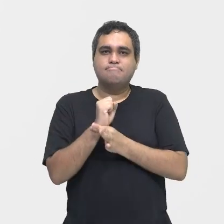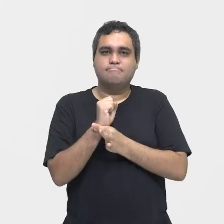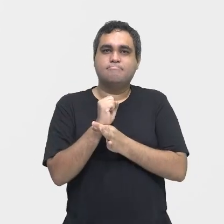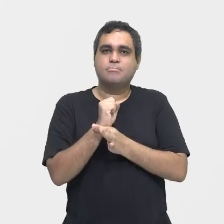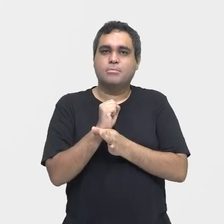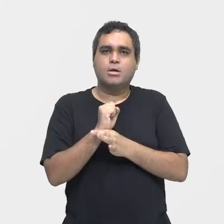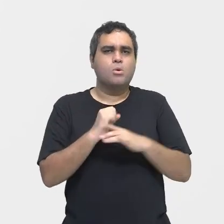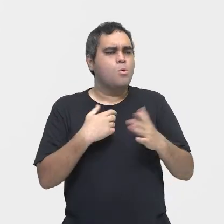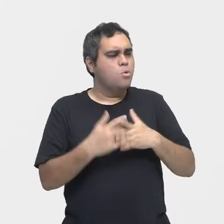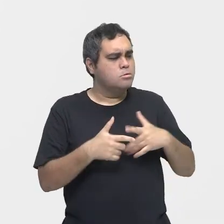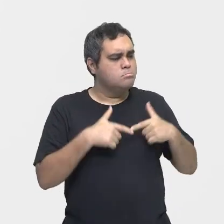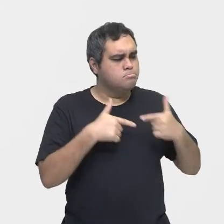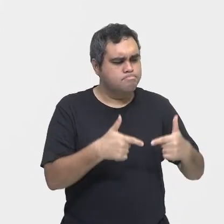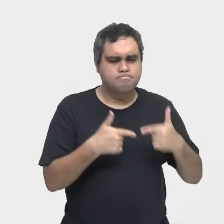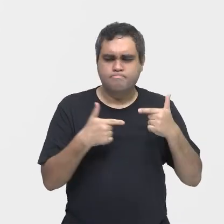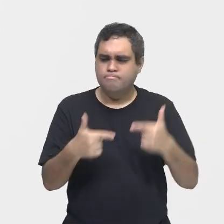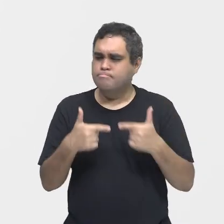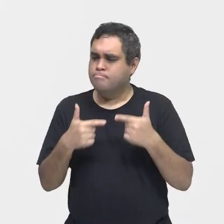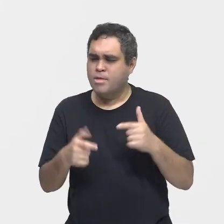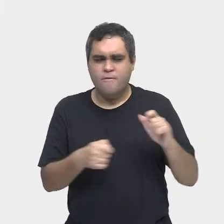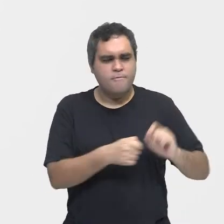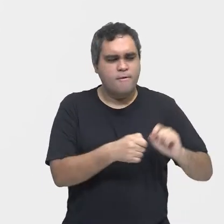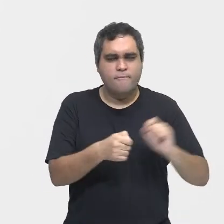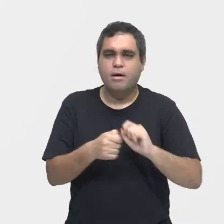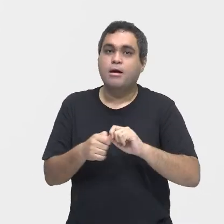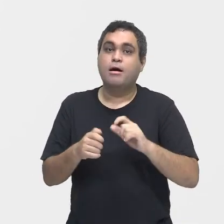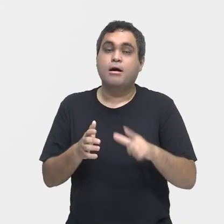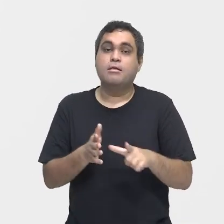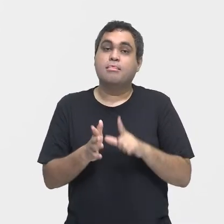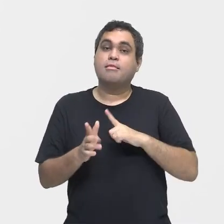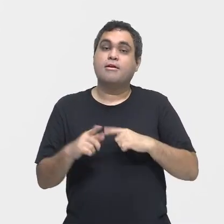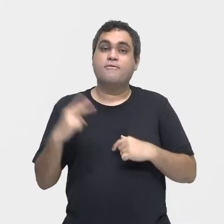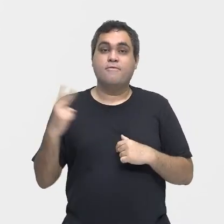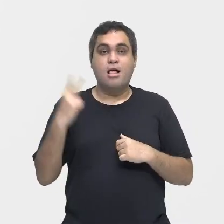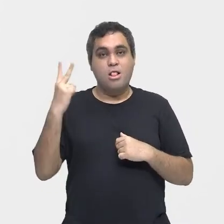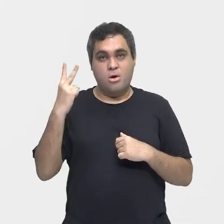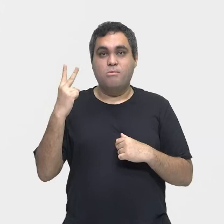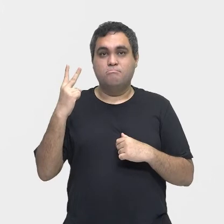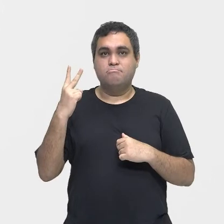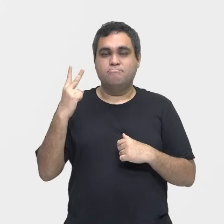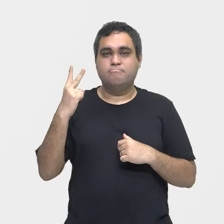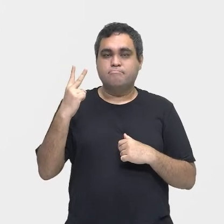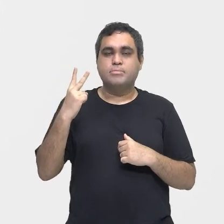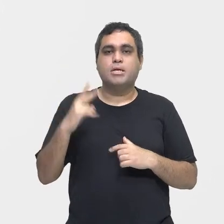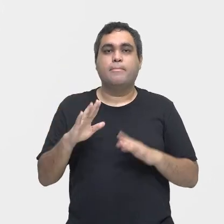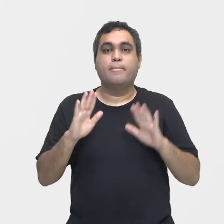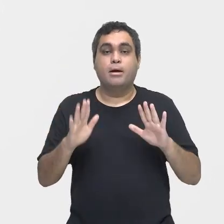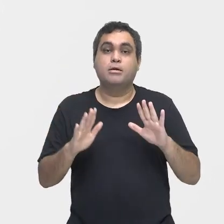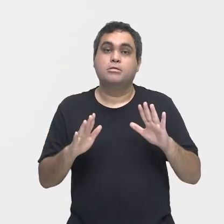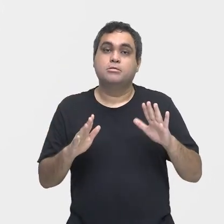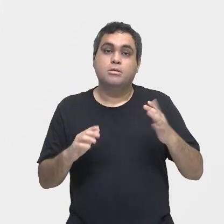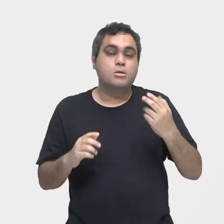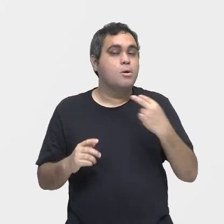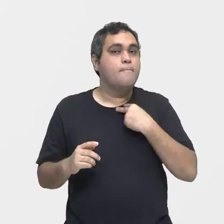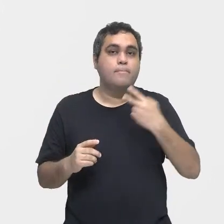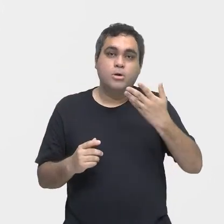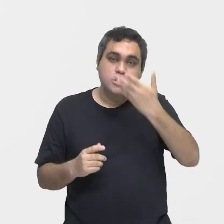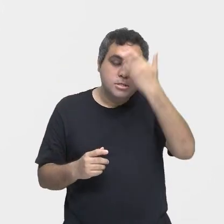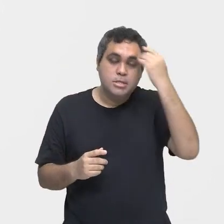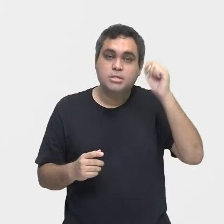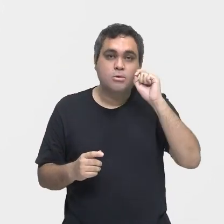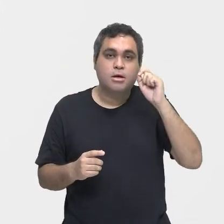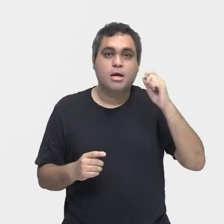são baseadas em valores. E com um detalhe importantíssimo que a gente não pode esquecer, nós temos que ter liberdade